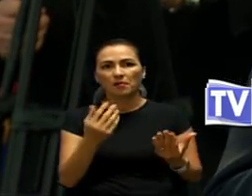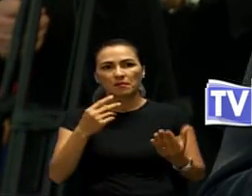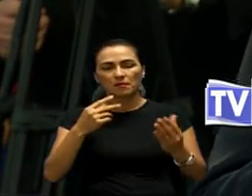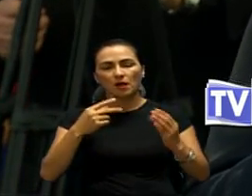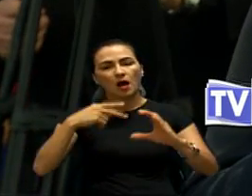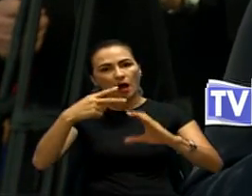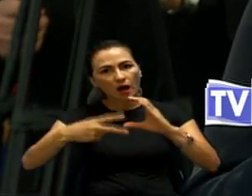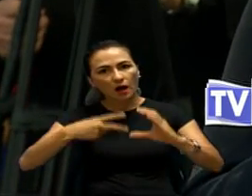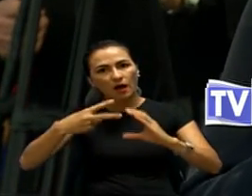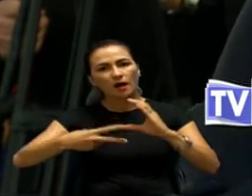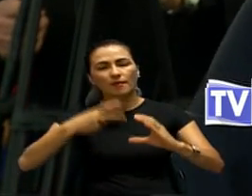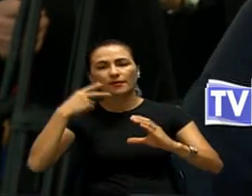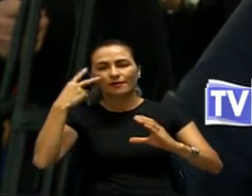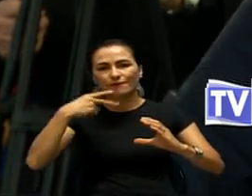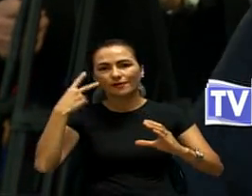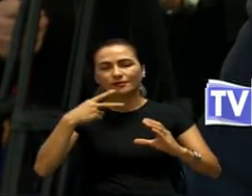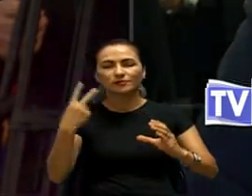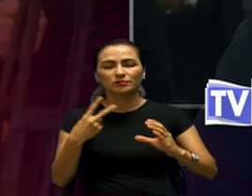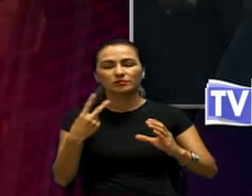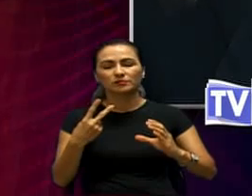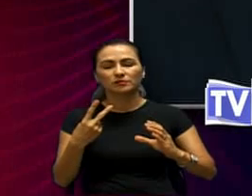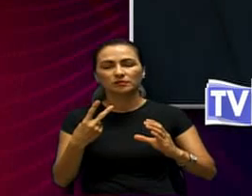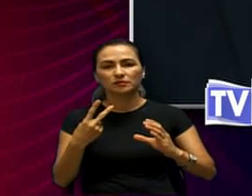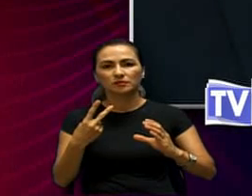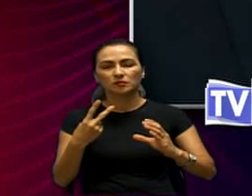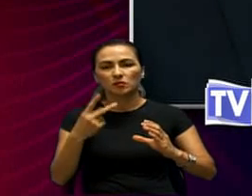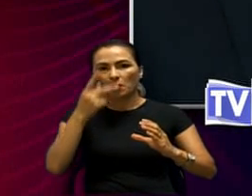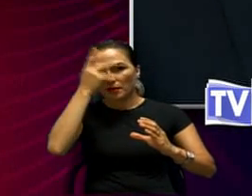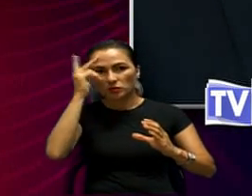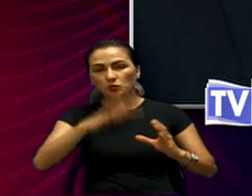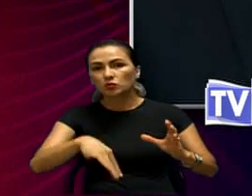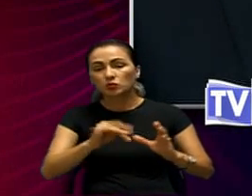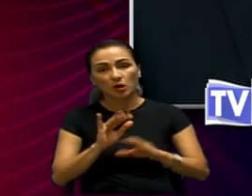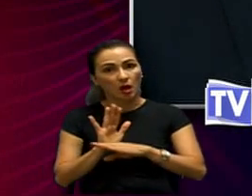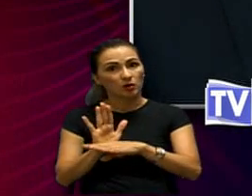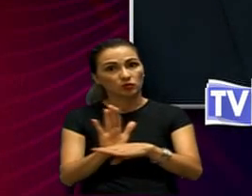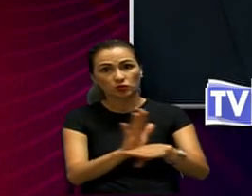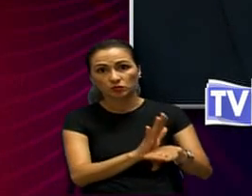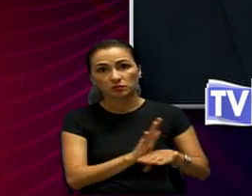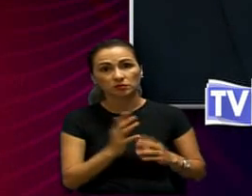desculpa, só um parênteses, tá. Está arquivando, mas está sendo